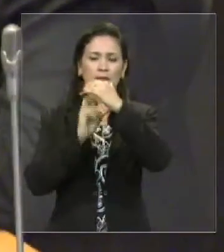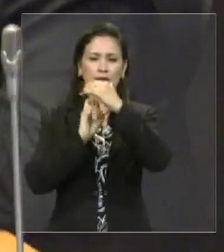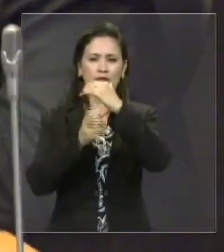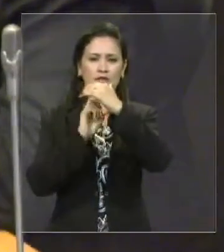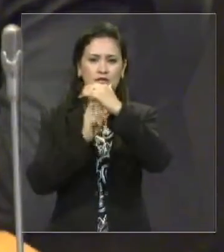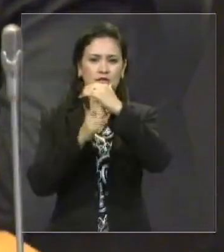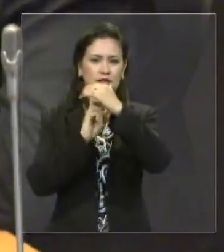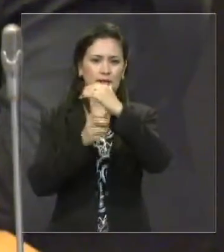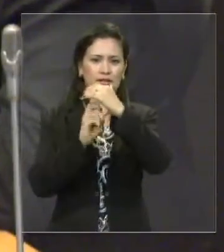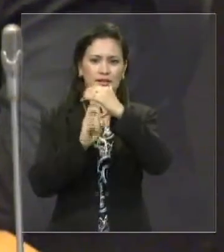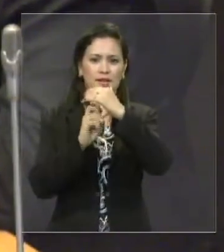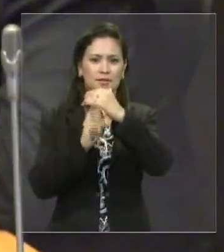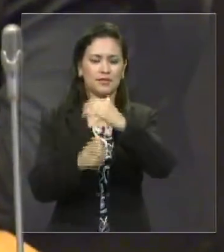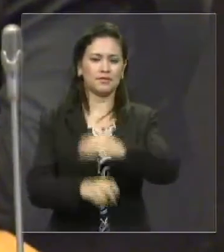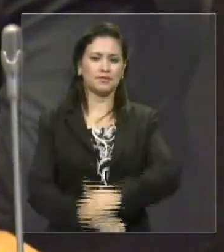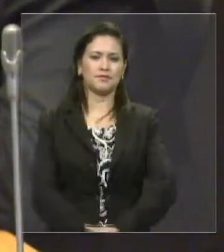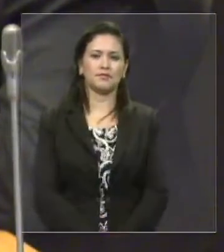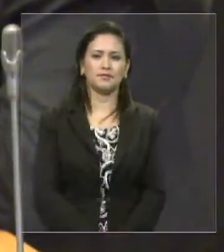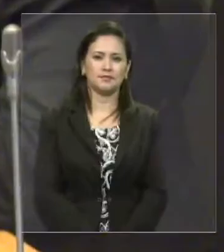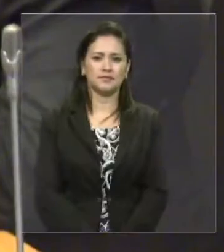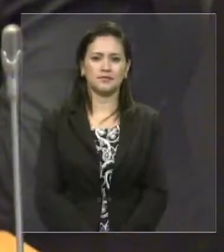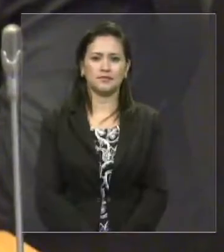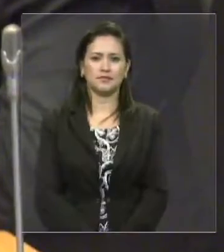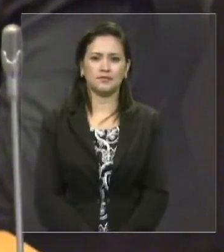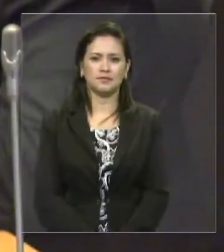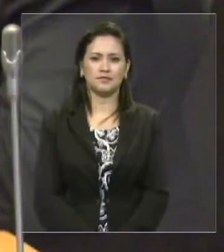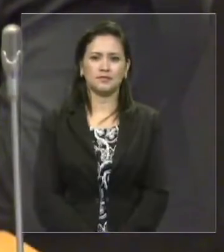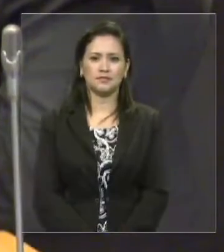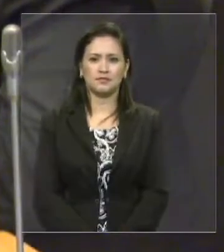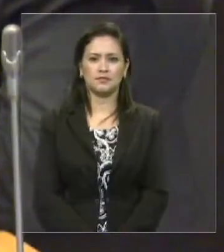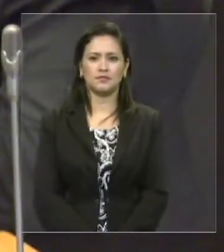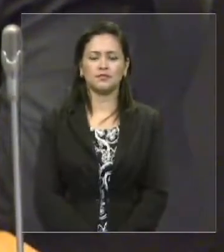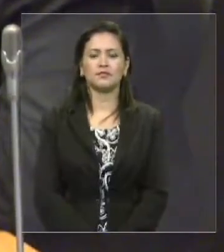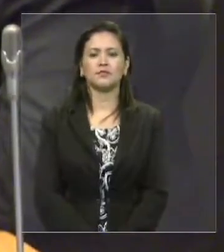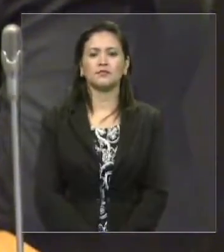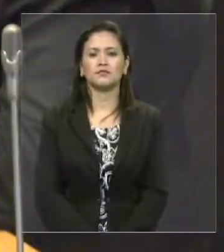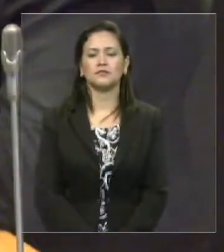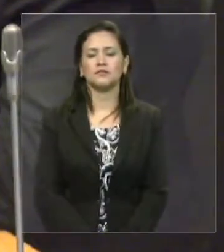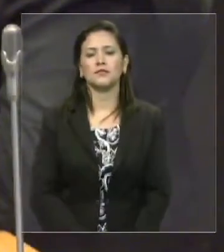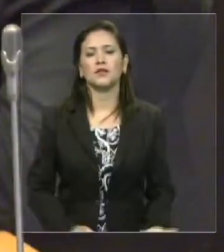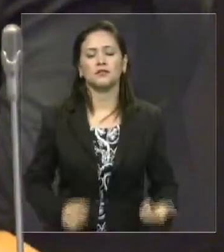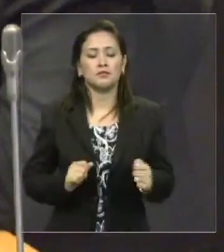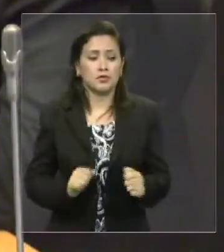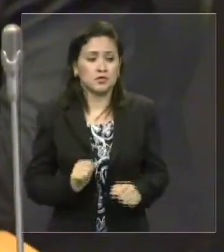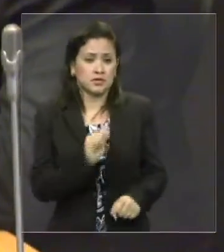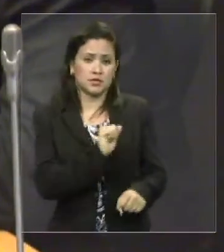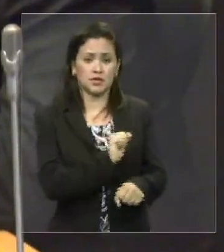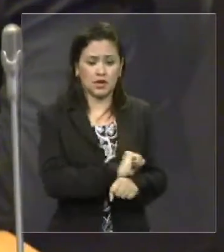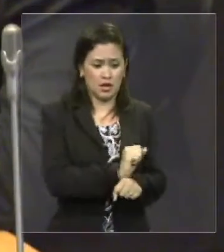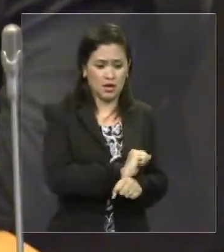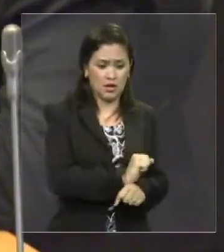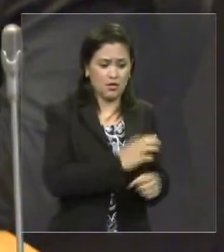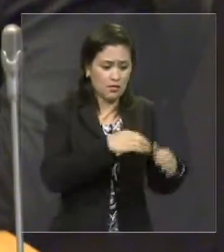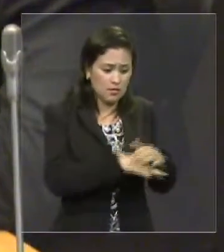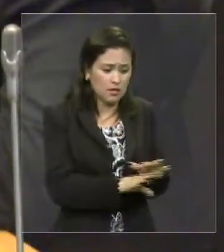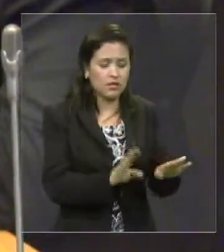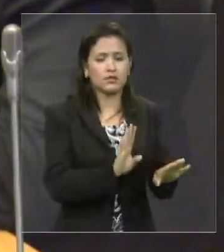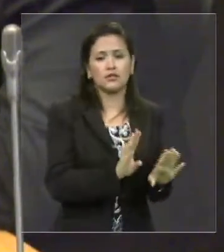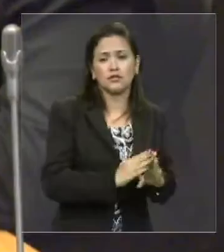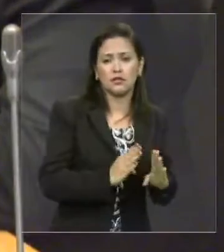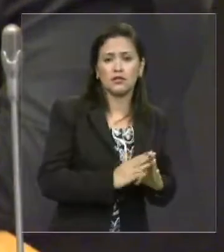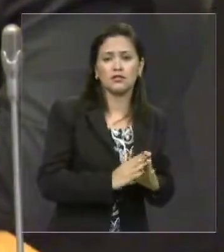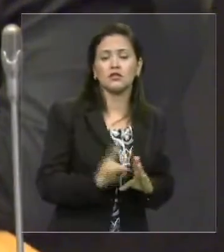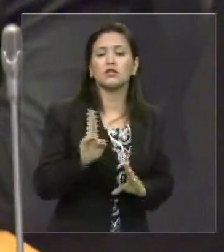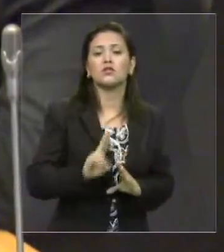bastante a nossa mobilidade, porque o usuário ia deixar seu carro em casa e ia usar o metrô, ou o VLT, ou o BRT. Mas, infelizmente, isso nos